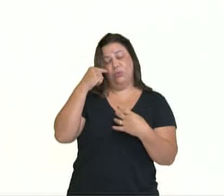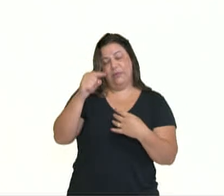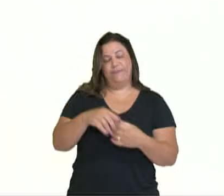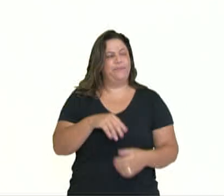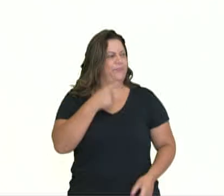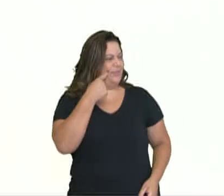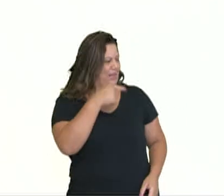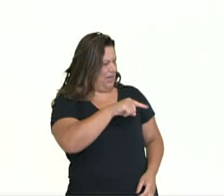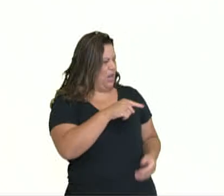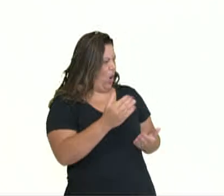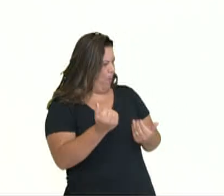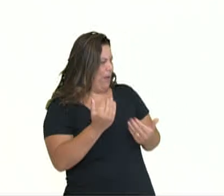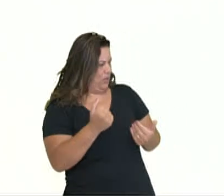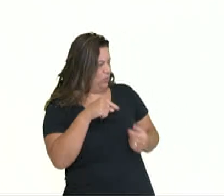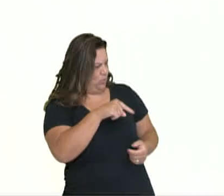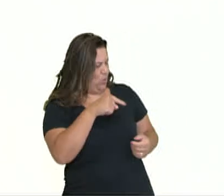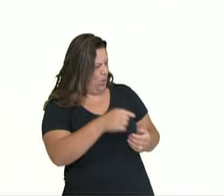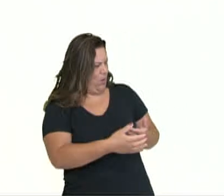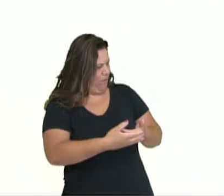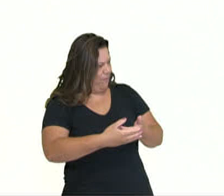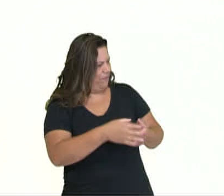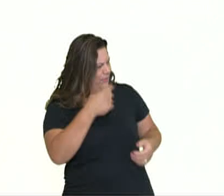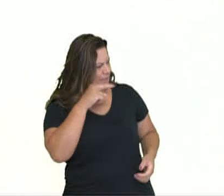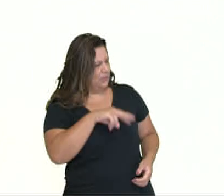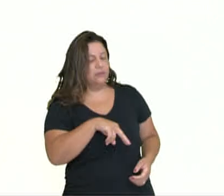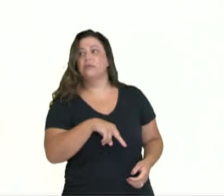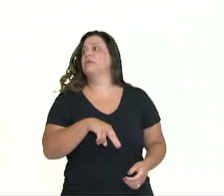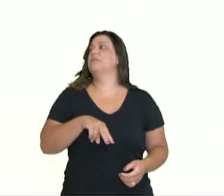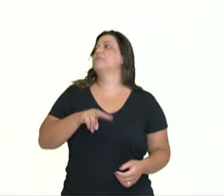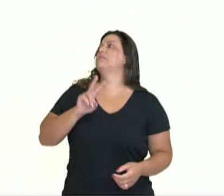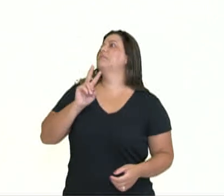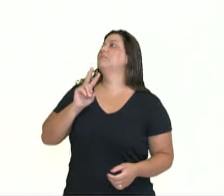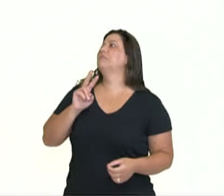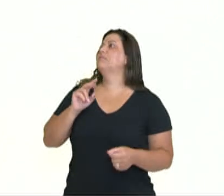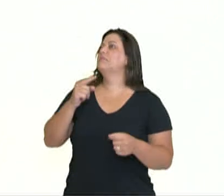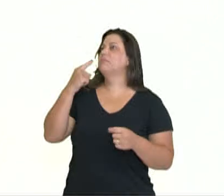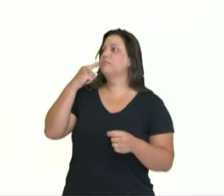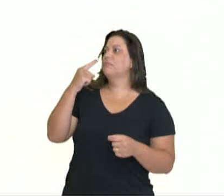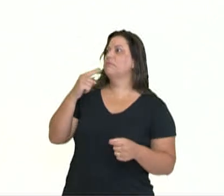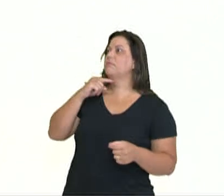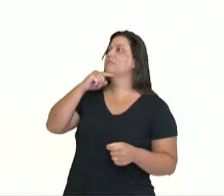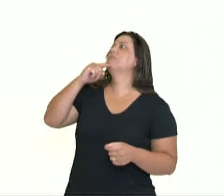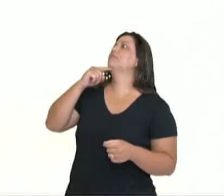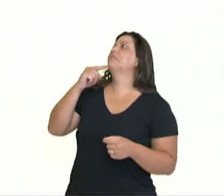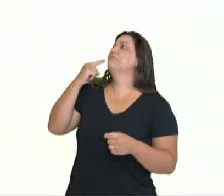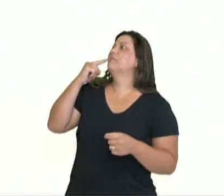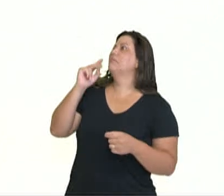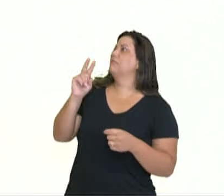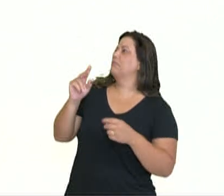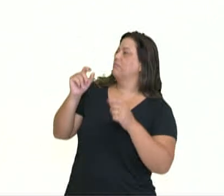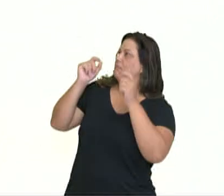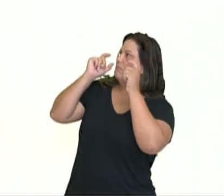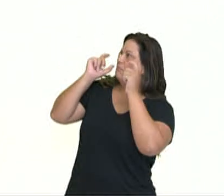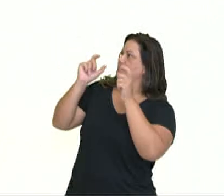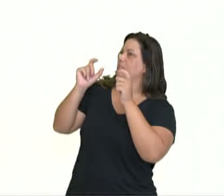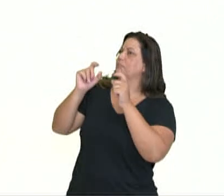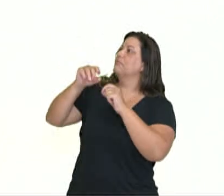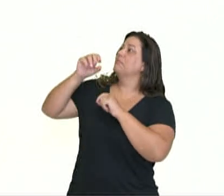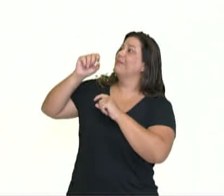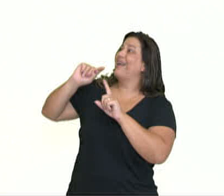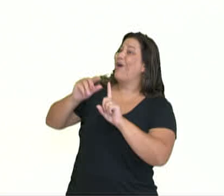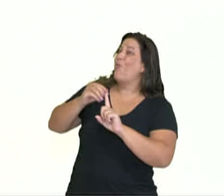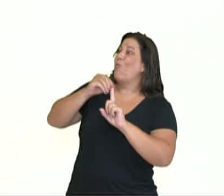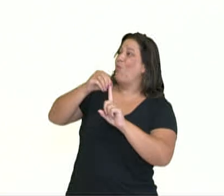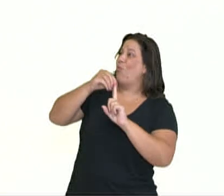caçula? Levantou a cabeça com energia. O queixo agudo era altivo, mas o olhar tinha expressão doce. É o